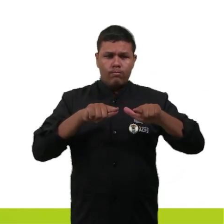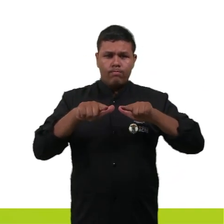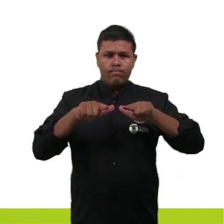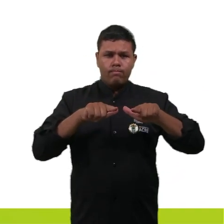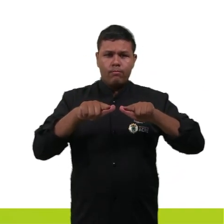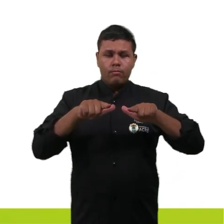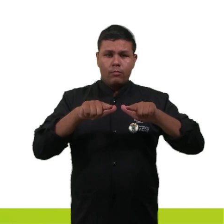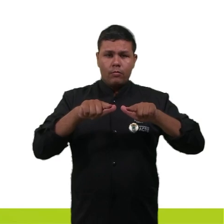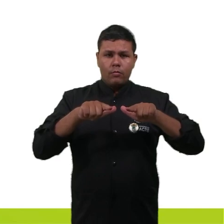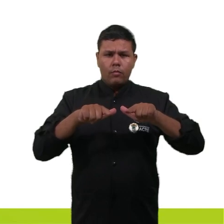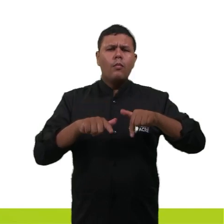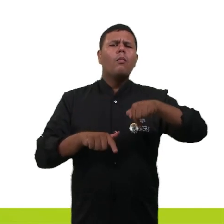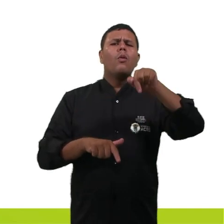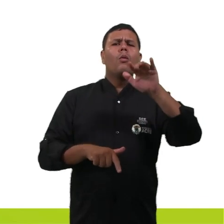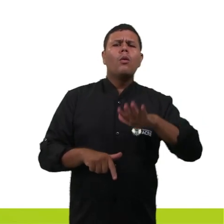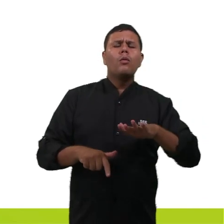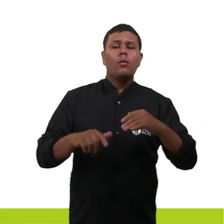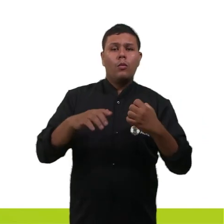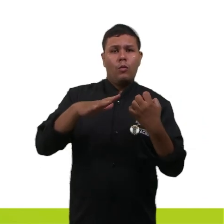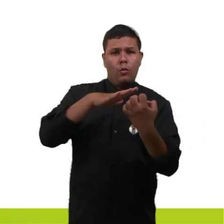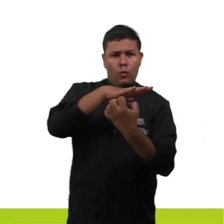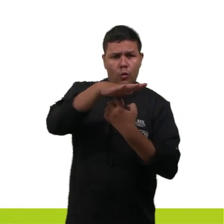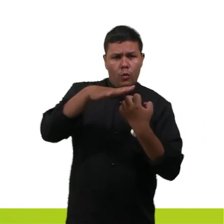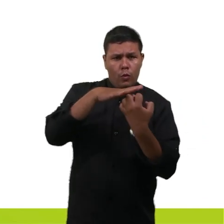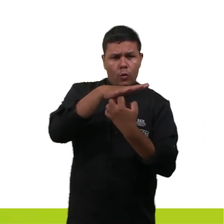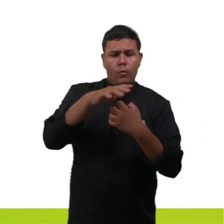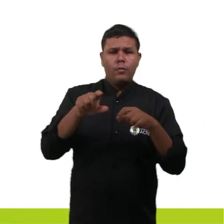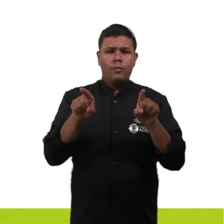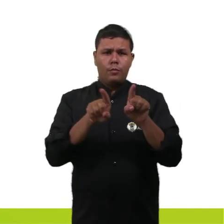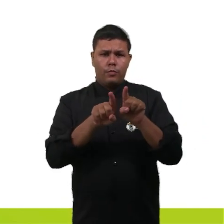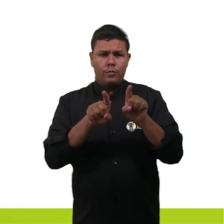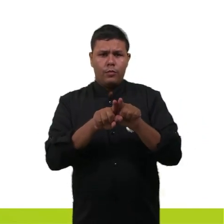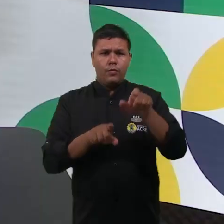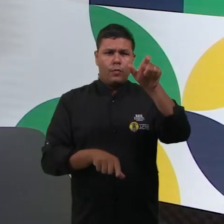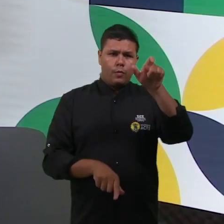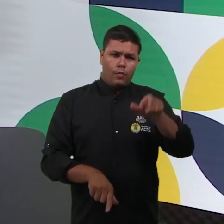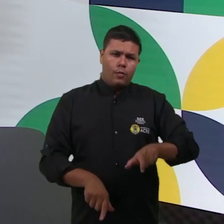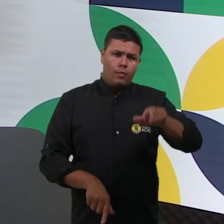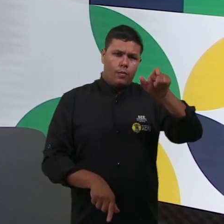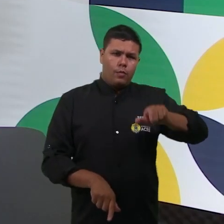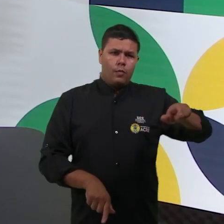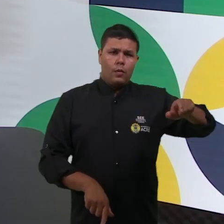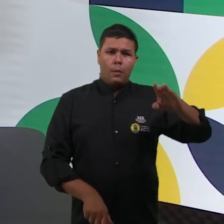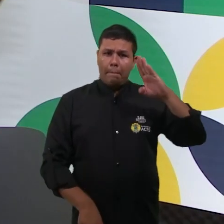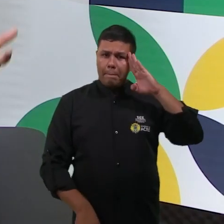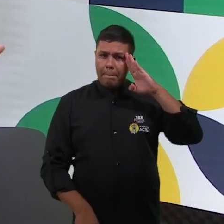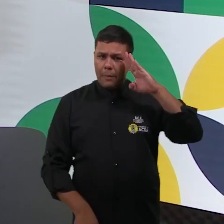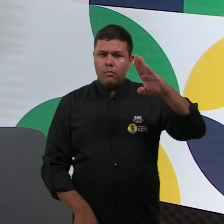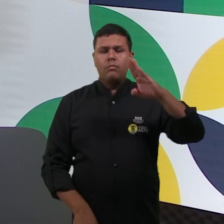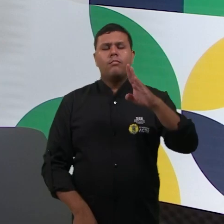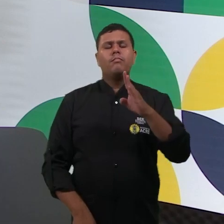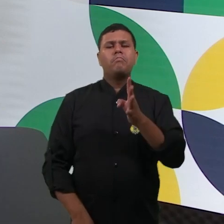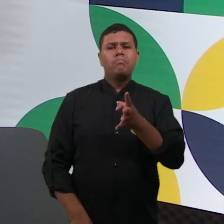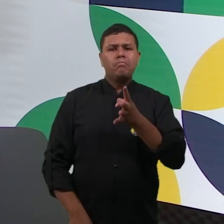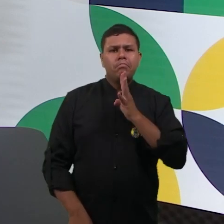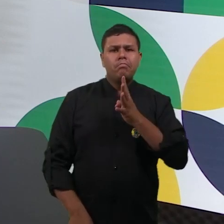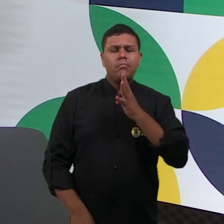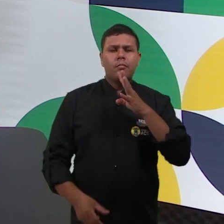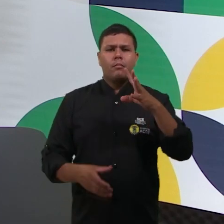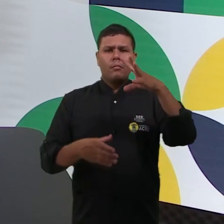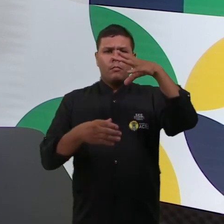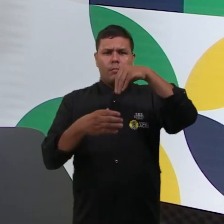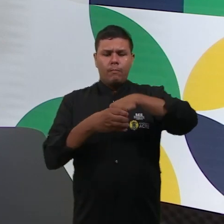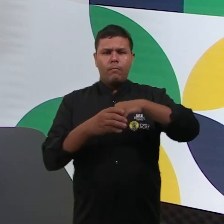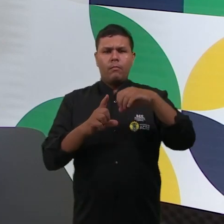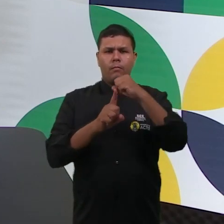prestados por quem? Por empresas e pessoas e também, principalmente, que é o que a gente conhece muito dentro da